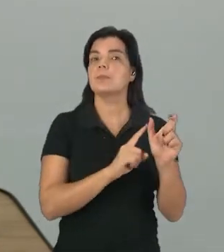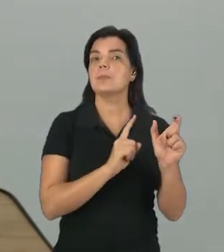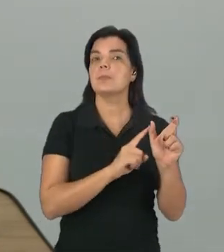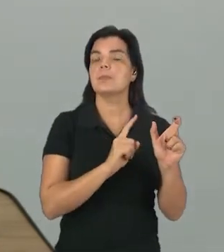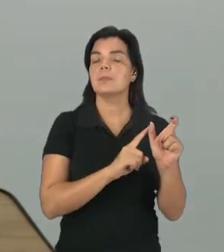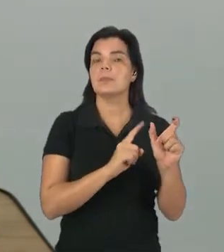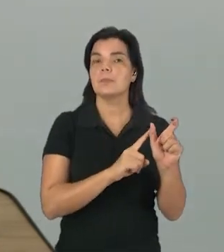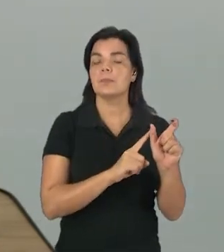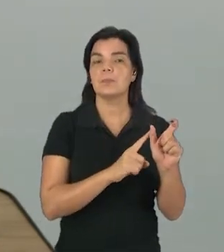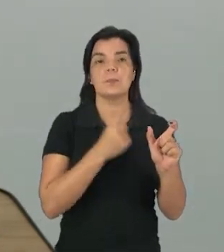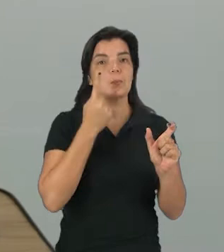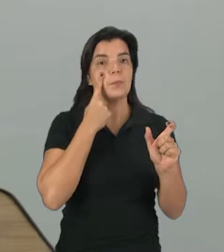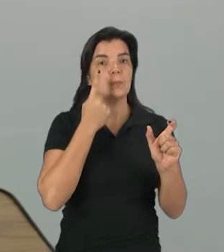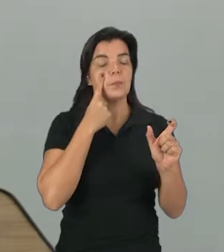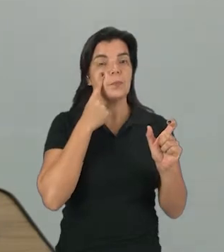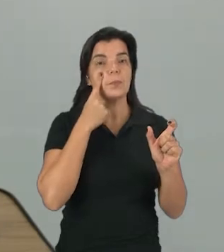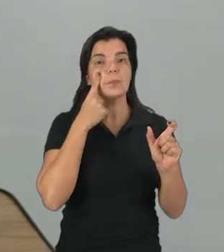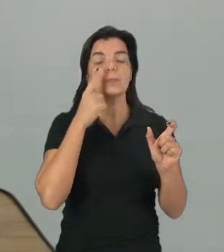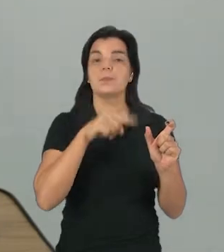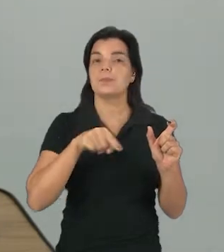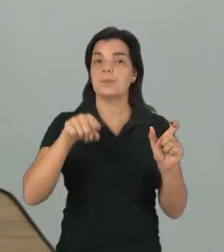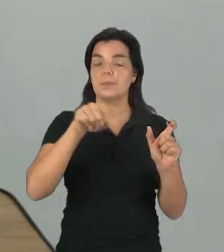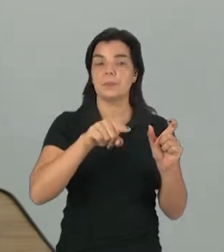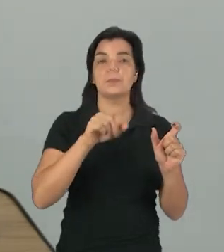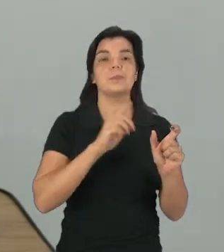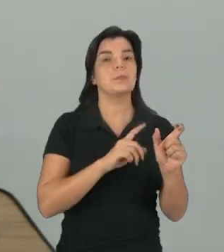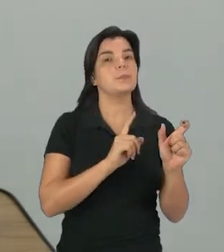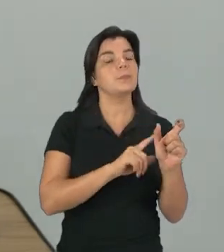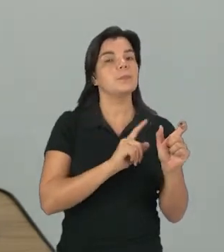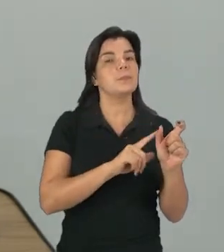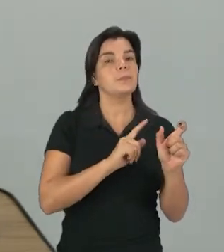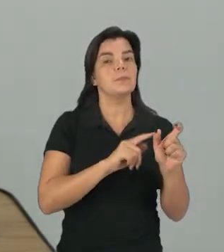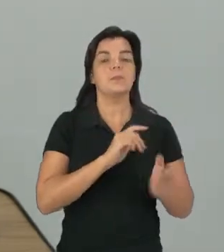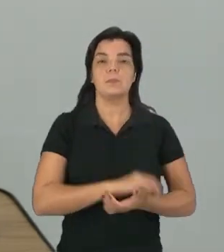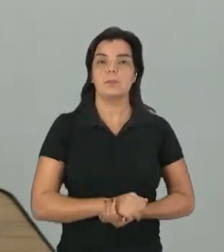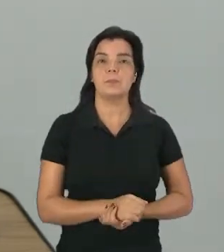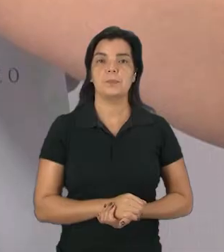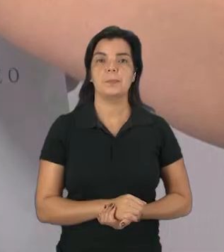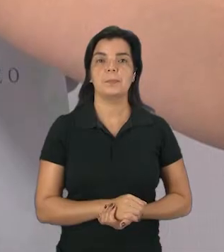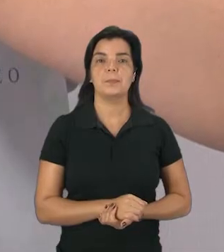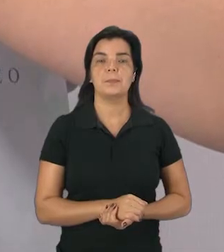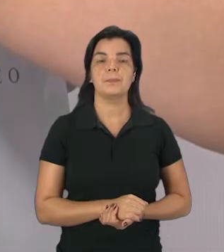palavrinha. Observem aqui comigo, eu quero chamar a sua atenção para essa palavra aqui, ó.